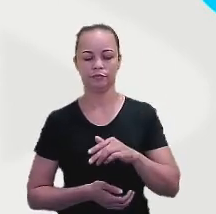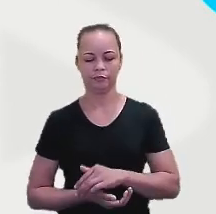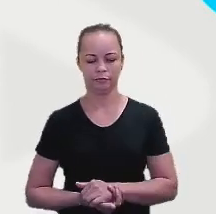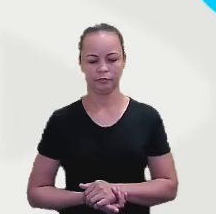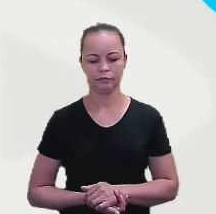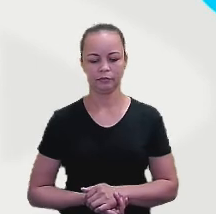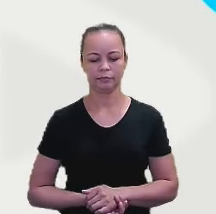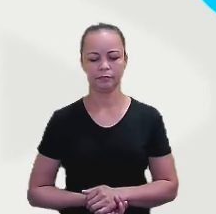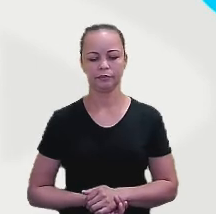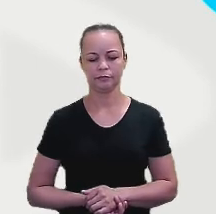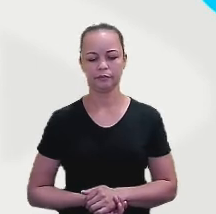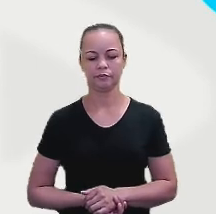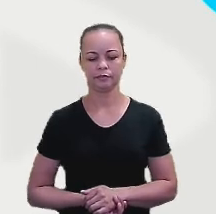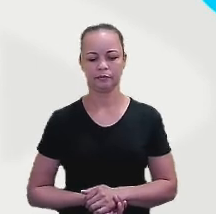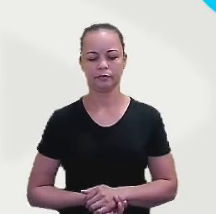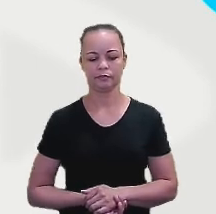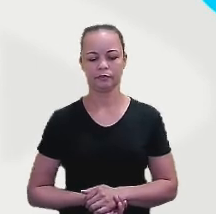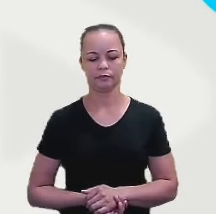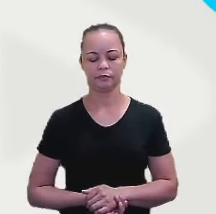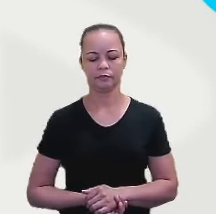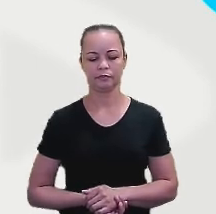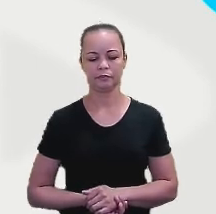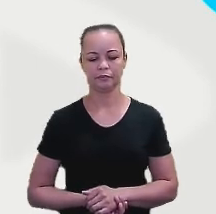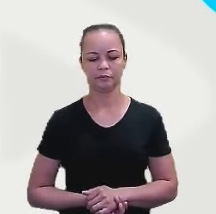vai vir fubá ou experiência.